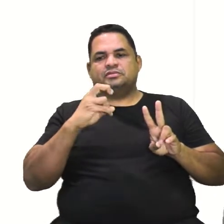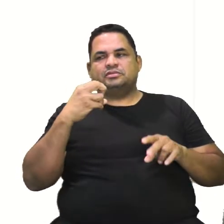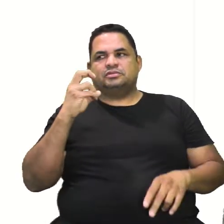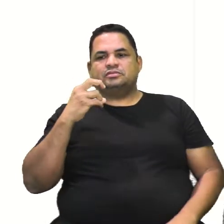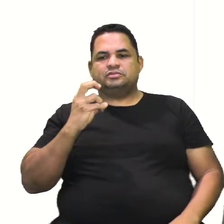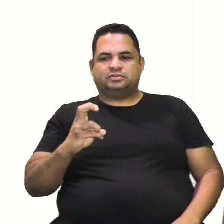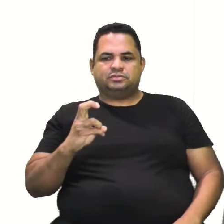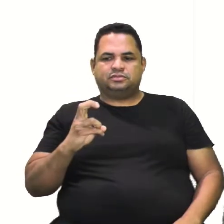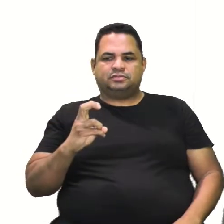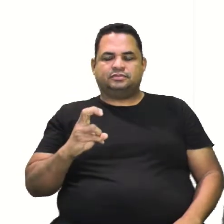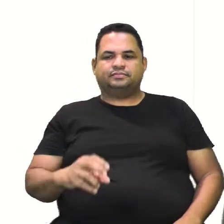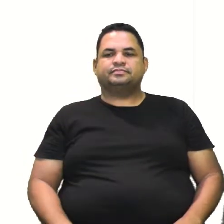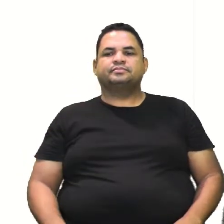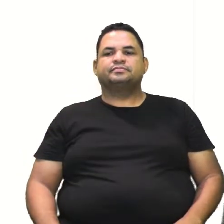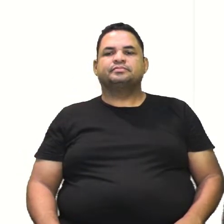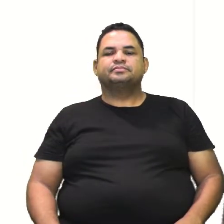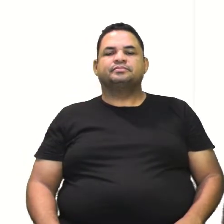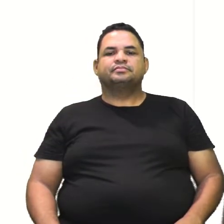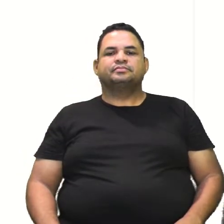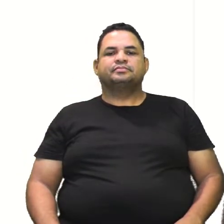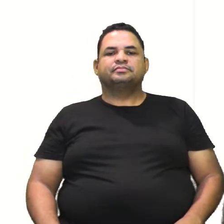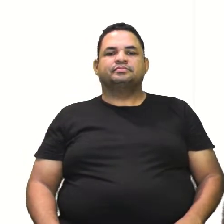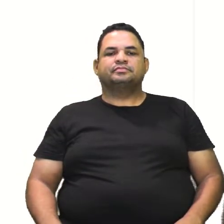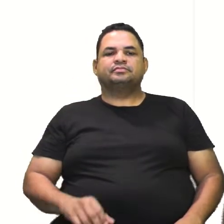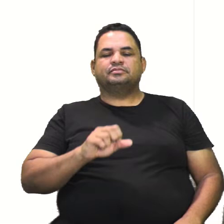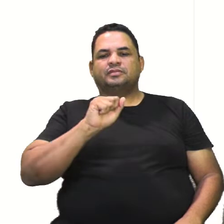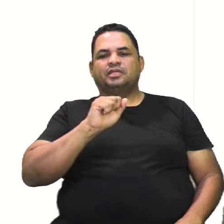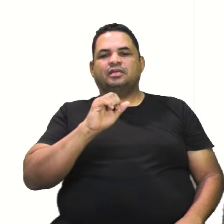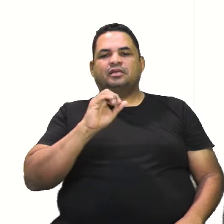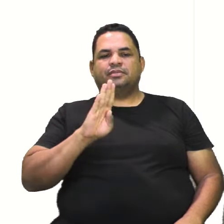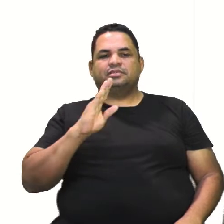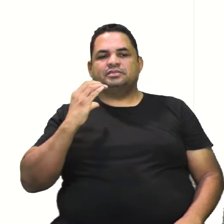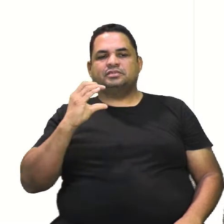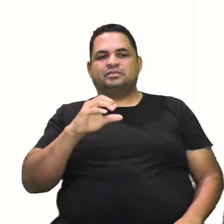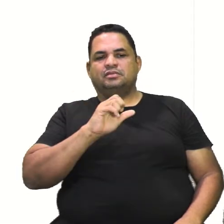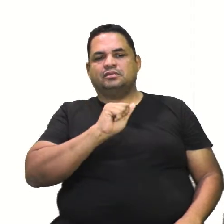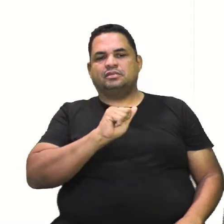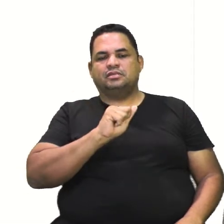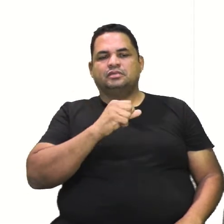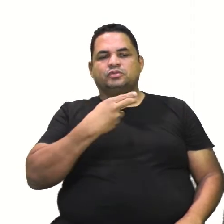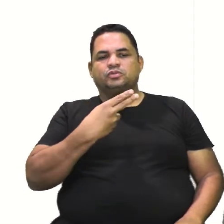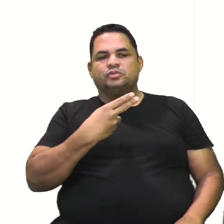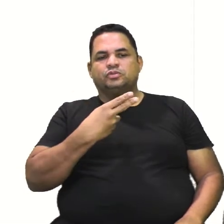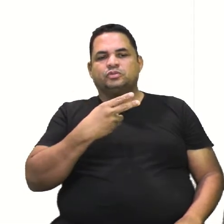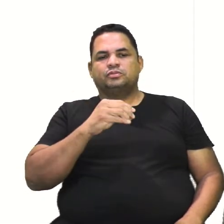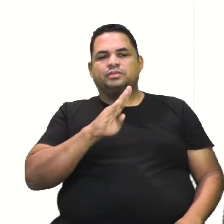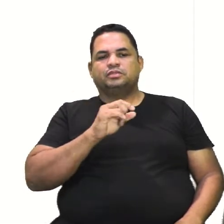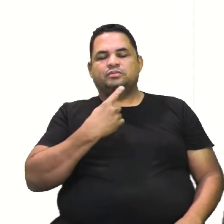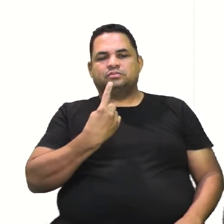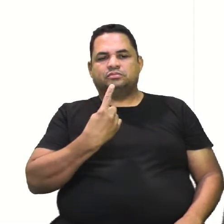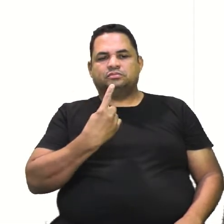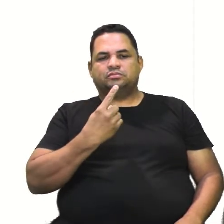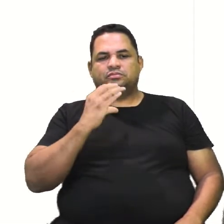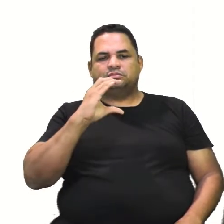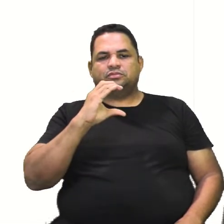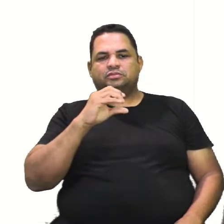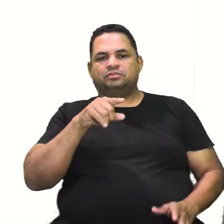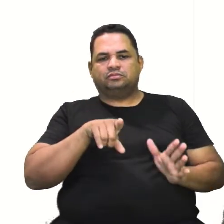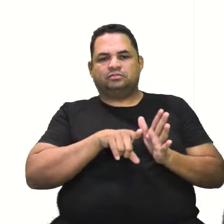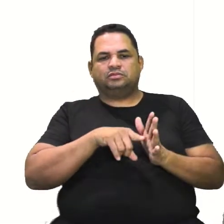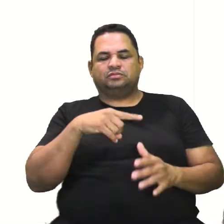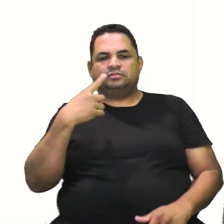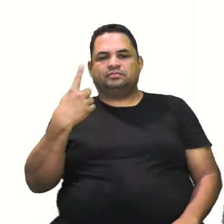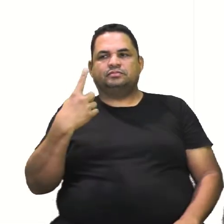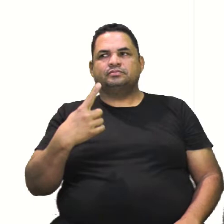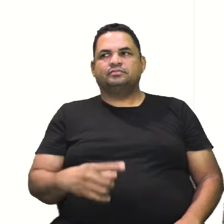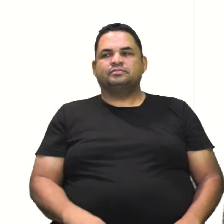é 5. Certo? Quem é o A, o B e o C? O A é 2. O A é 2. O B é 1. O B é 1. E o C é